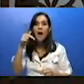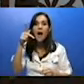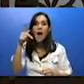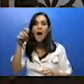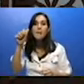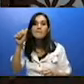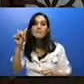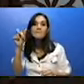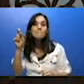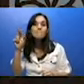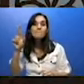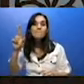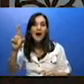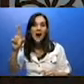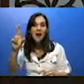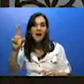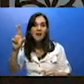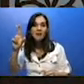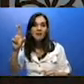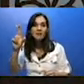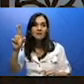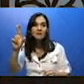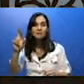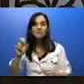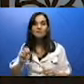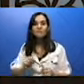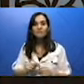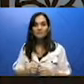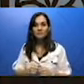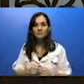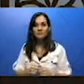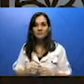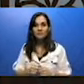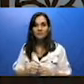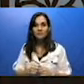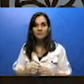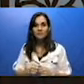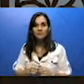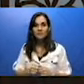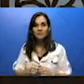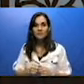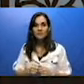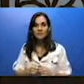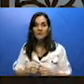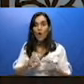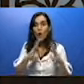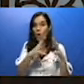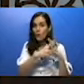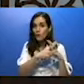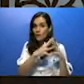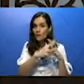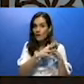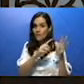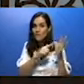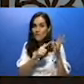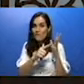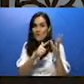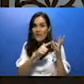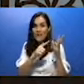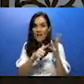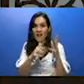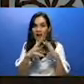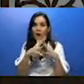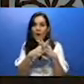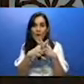par p u a e o r uma consoante uma vogal